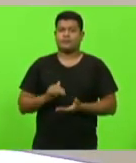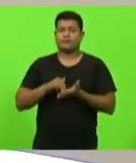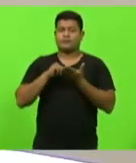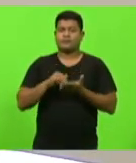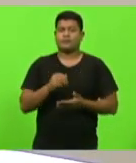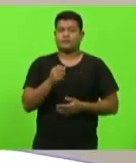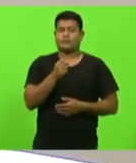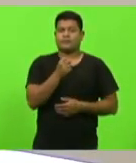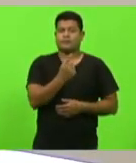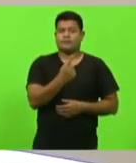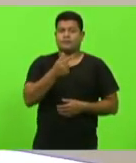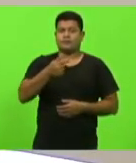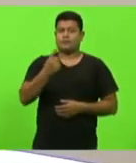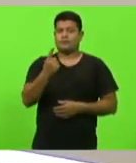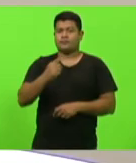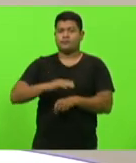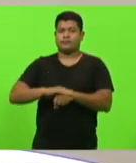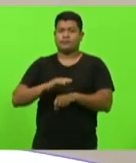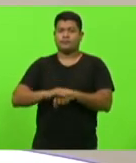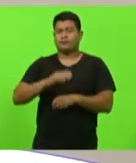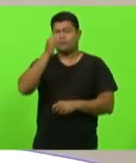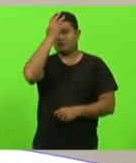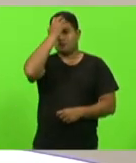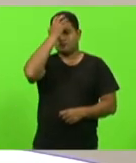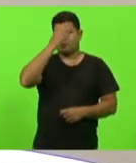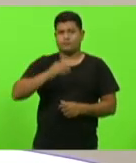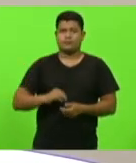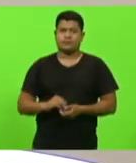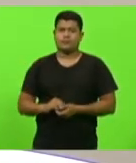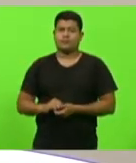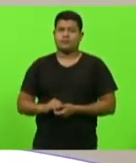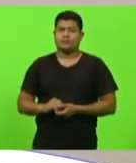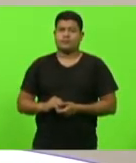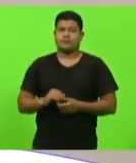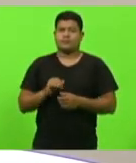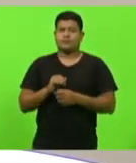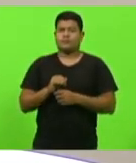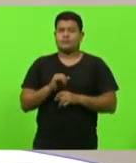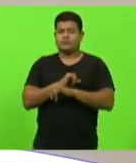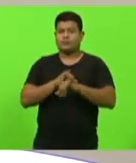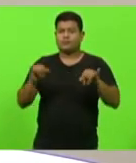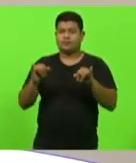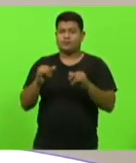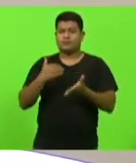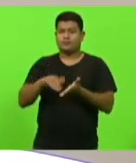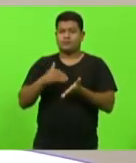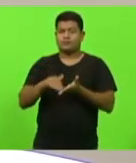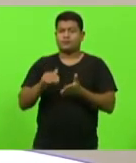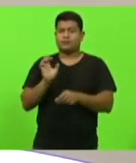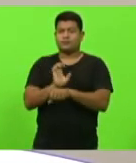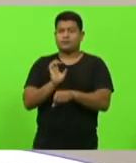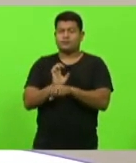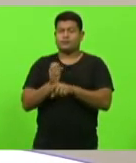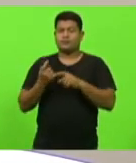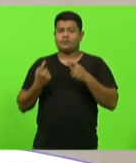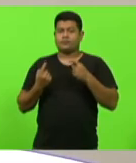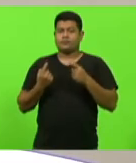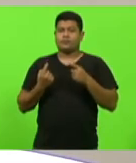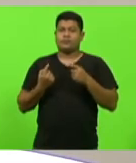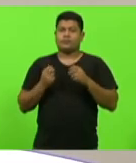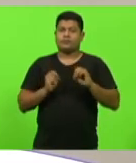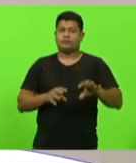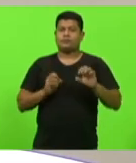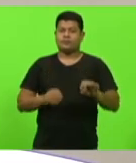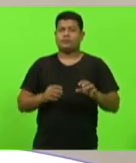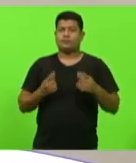número 171, de autoria do deputado Ismael dos Santos, manifestando ao secretário de Estado da Educação repúdio pelo comportamento